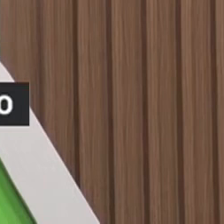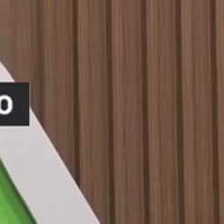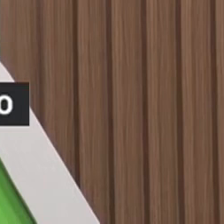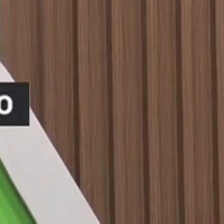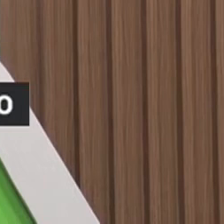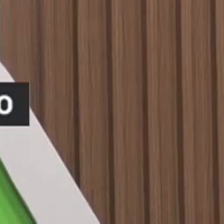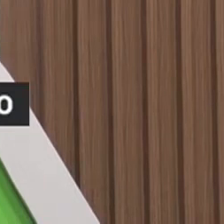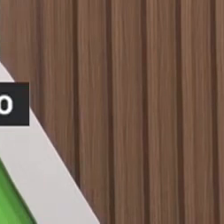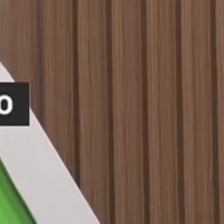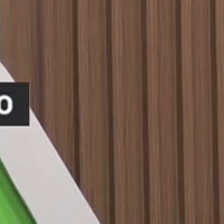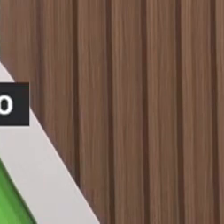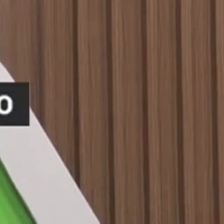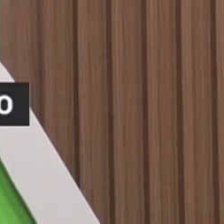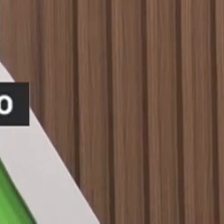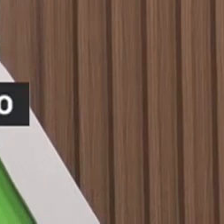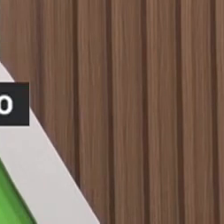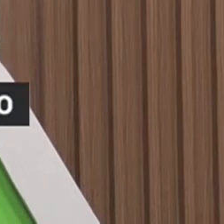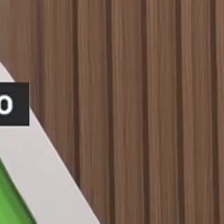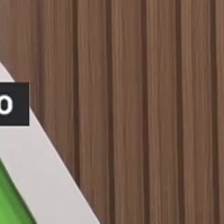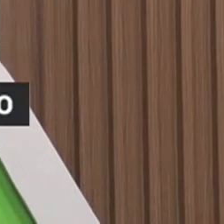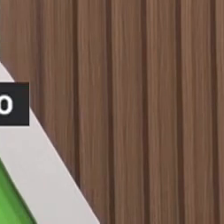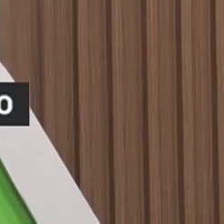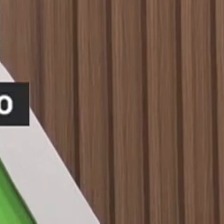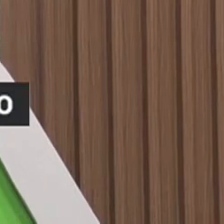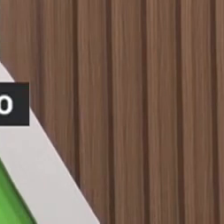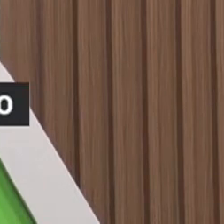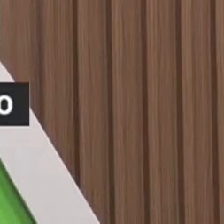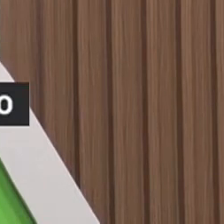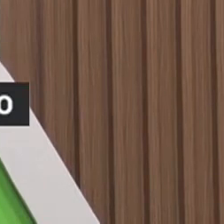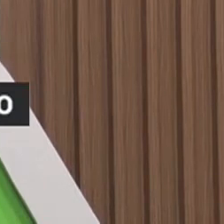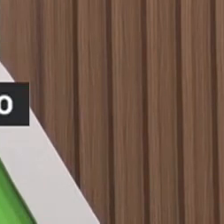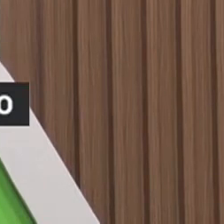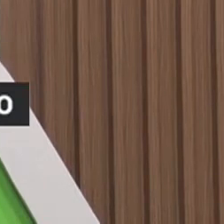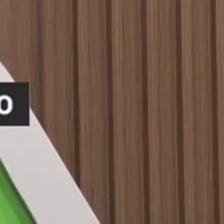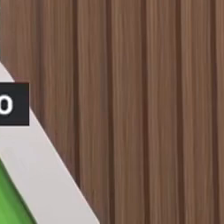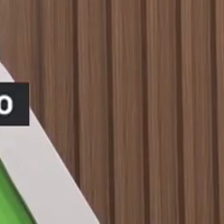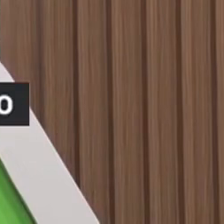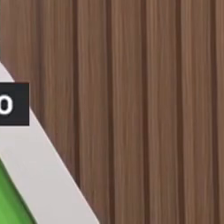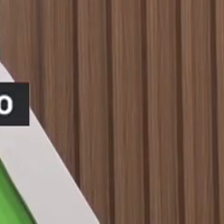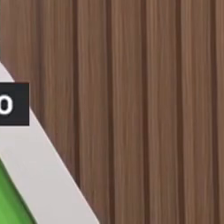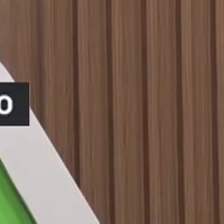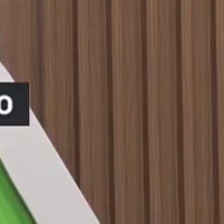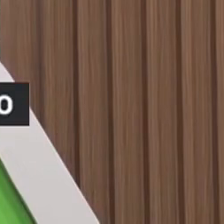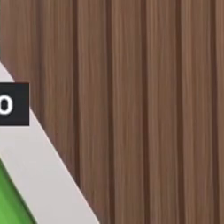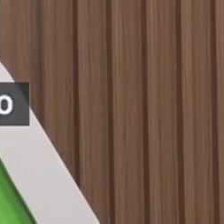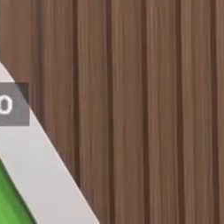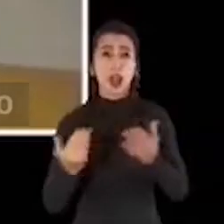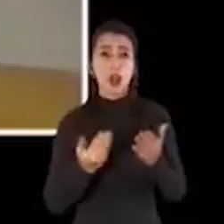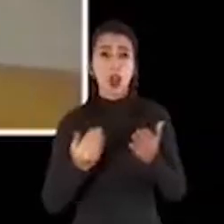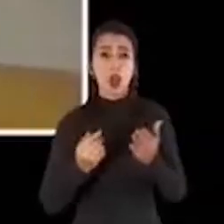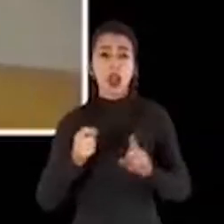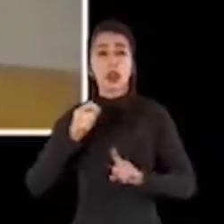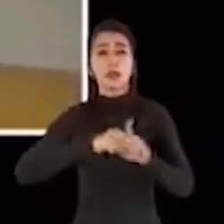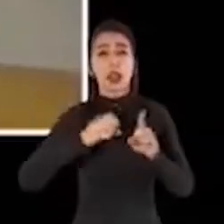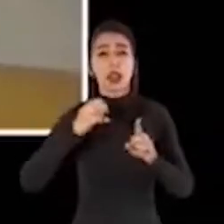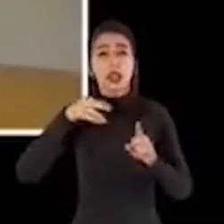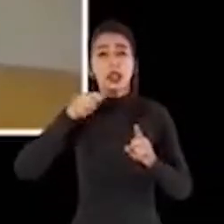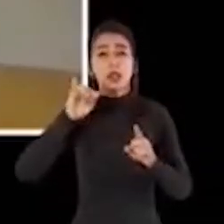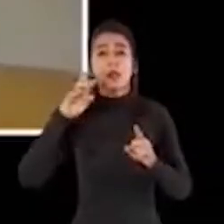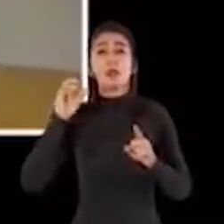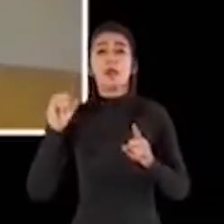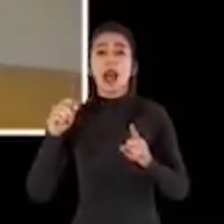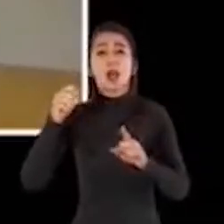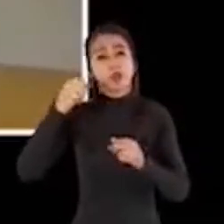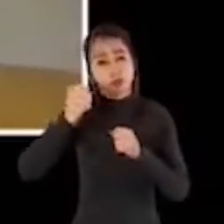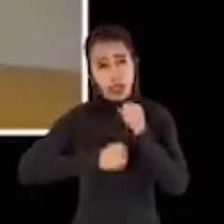E olha, o ministro do Meio Ambiente, Joaquim Leite, ele falou do decreto que criou o mercado regulado de crédito de carbono. Ele criou via